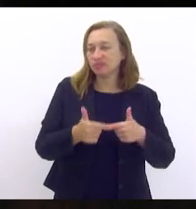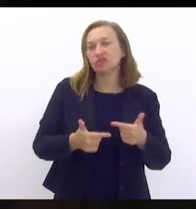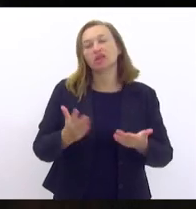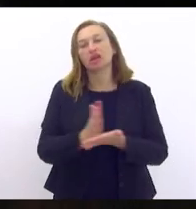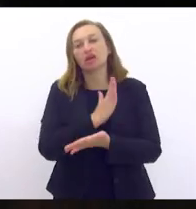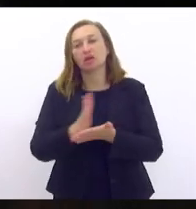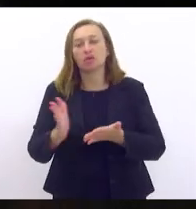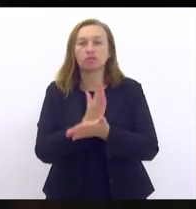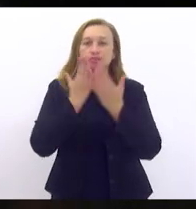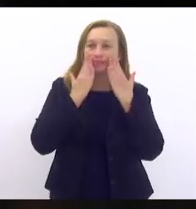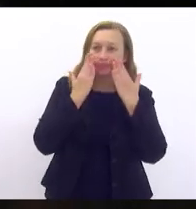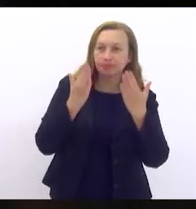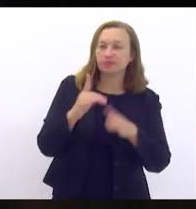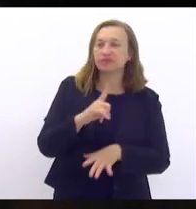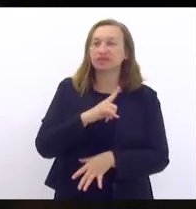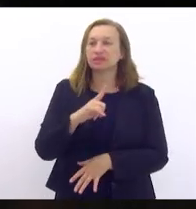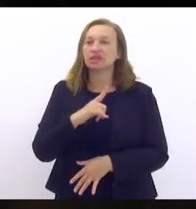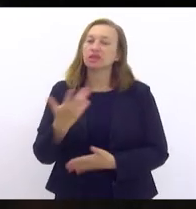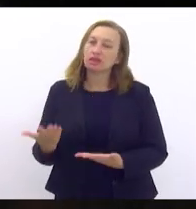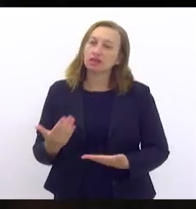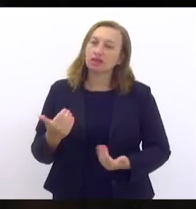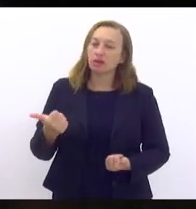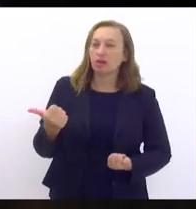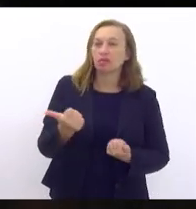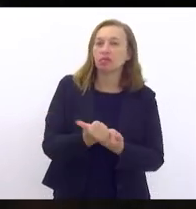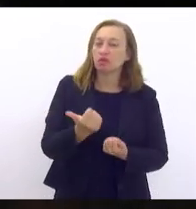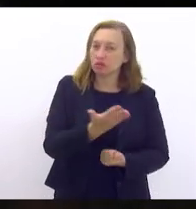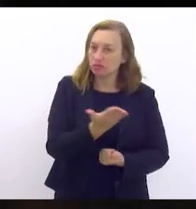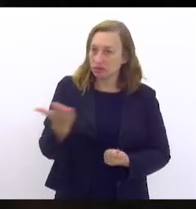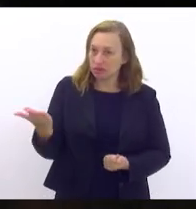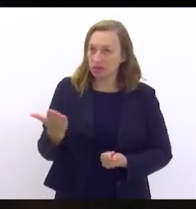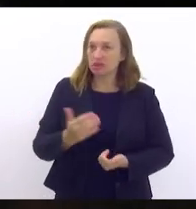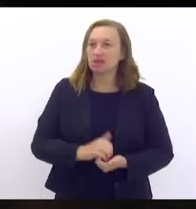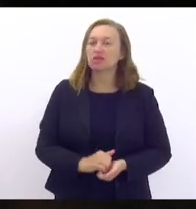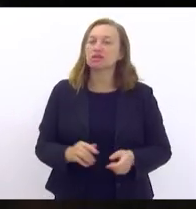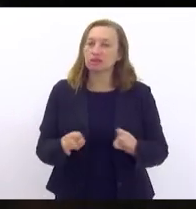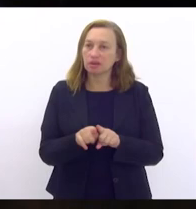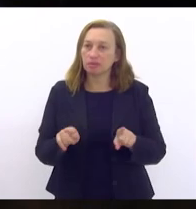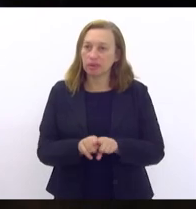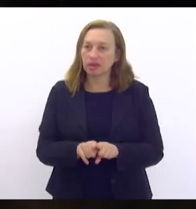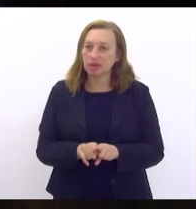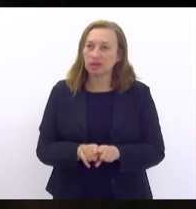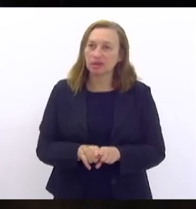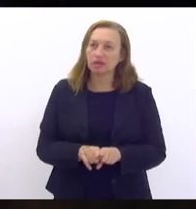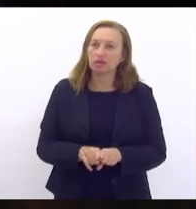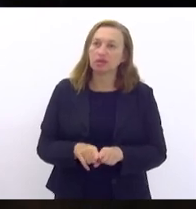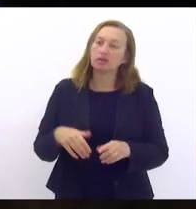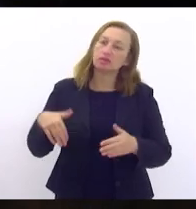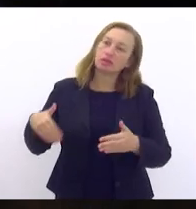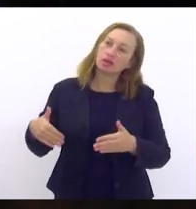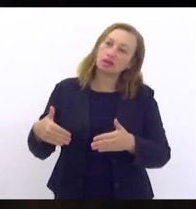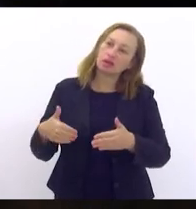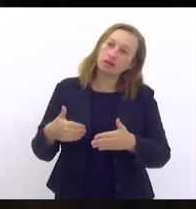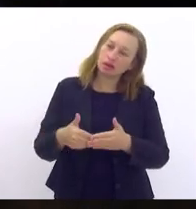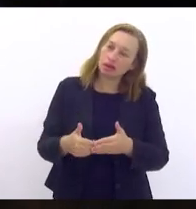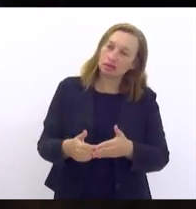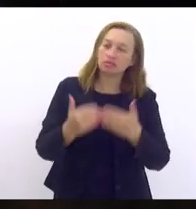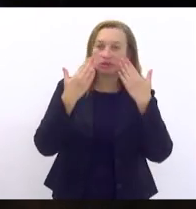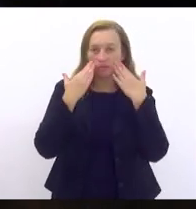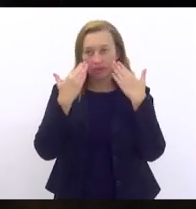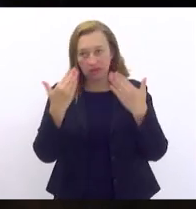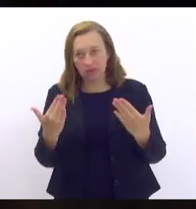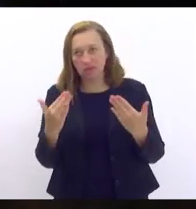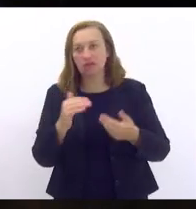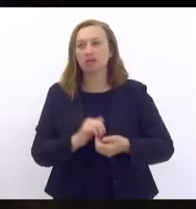apresentações e eu conto com a participação de todos vocês também no decorrer dessa apresentação